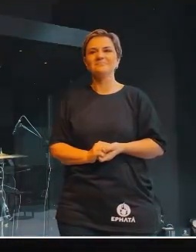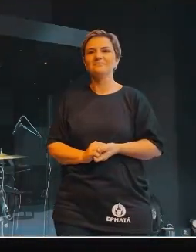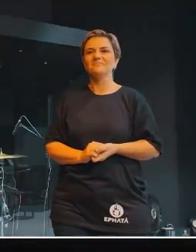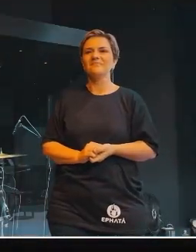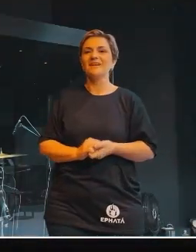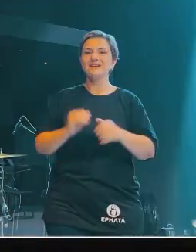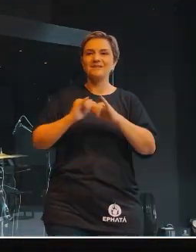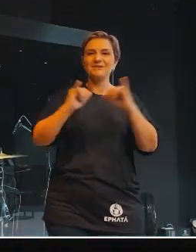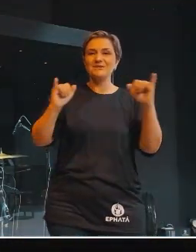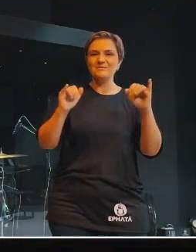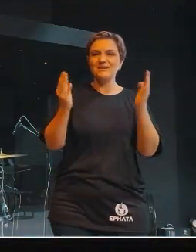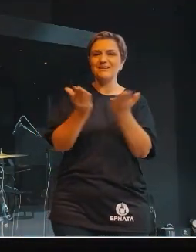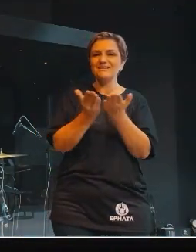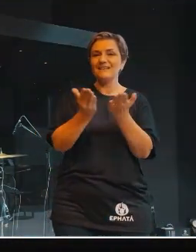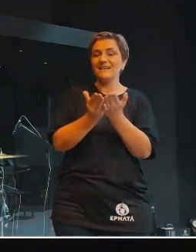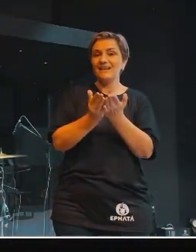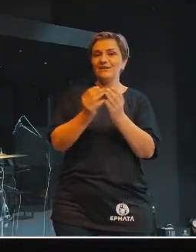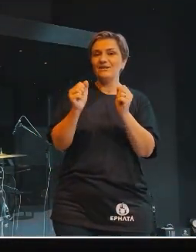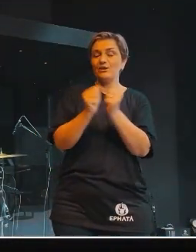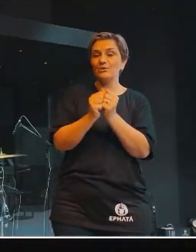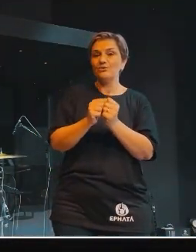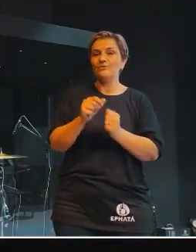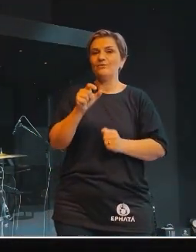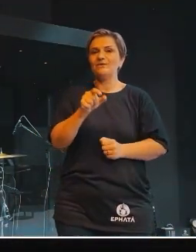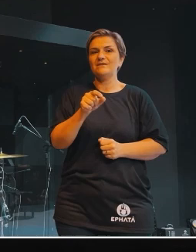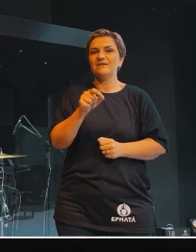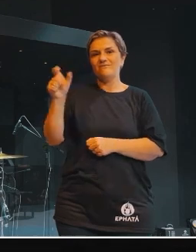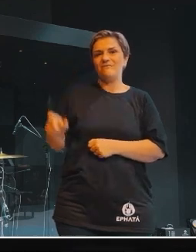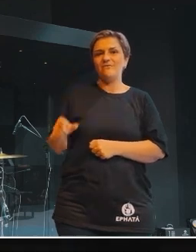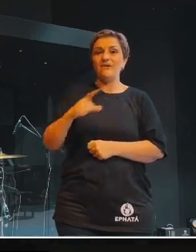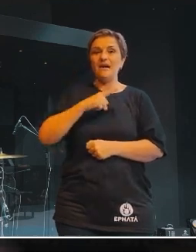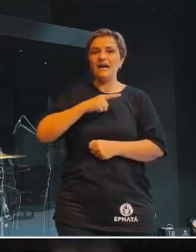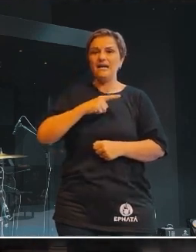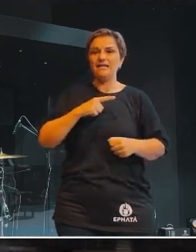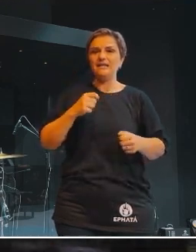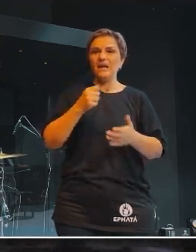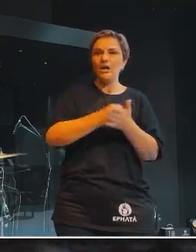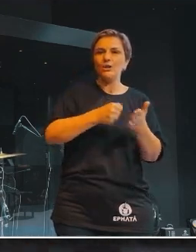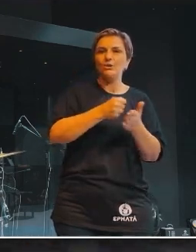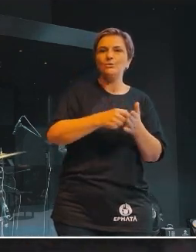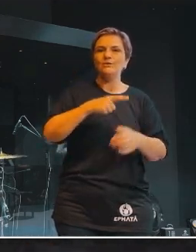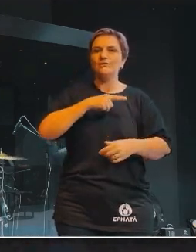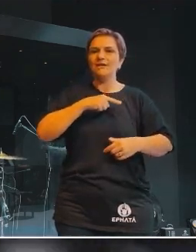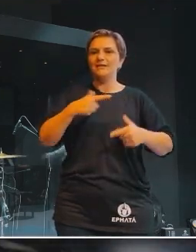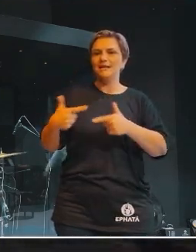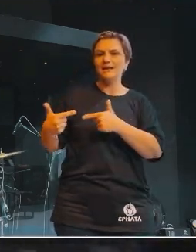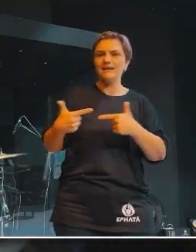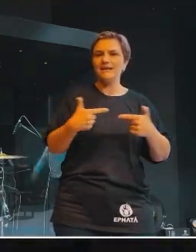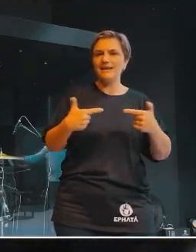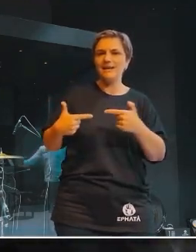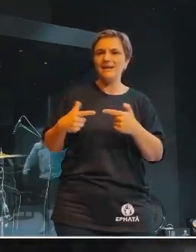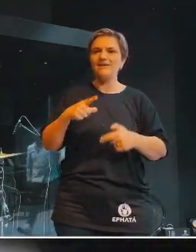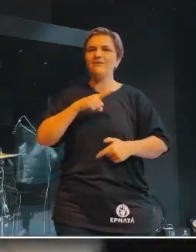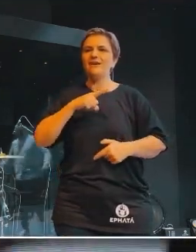Fala para esse crente que está do teu lado: vai ter luta. Fala para ele: vai ter guerra. Fala para ele: vai